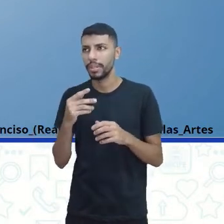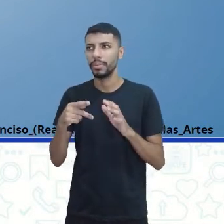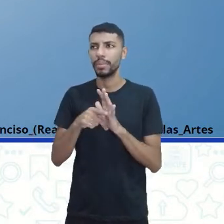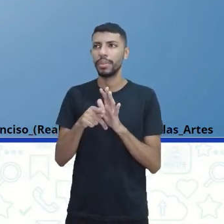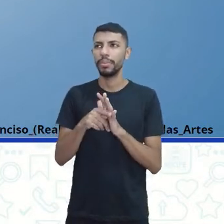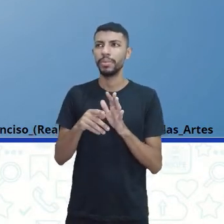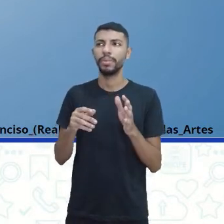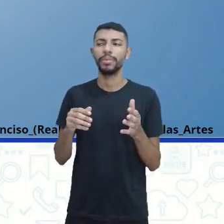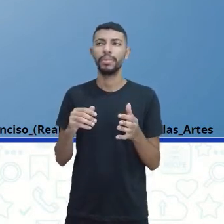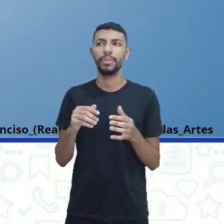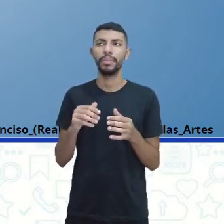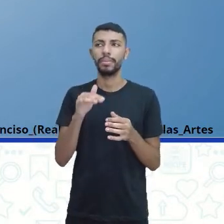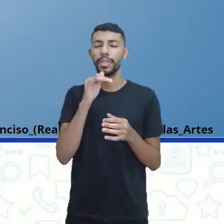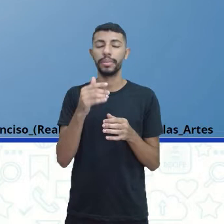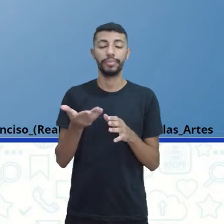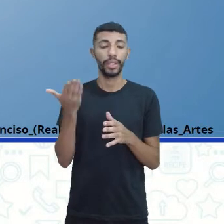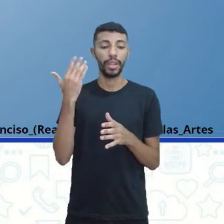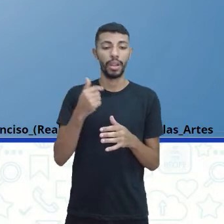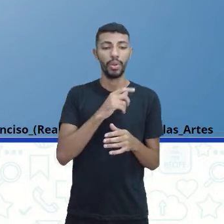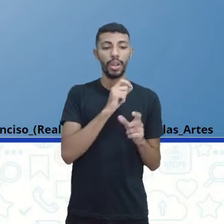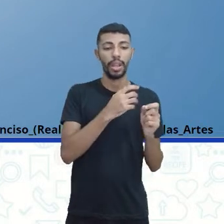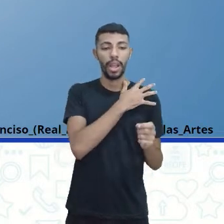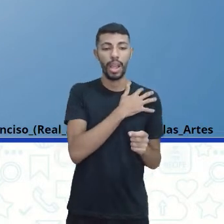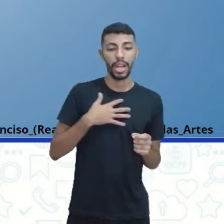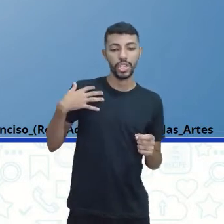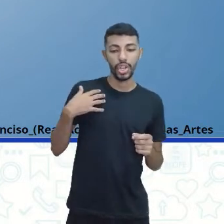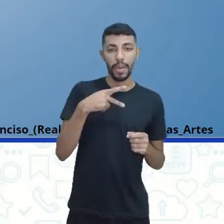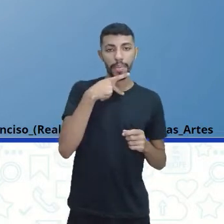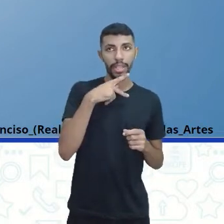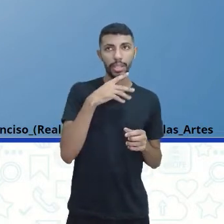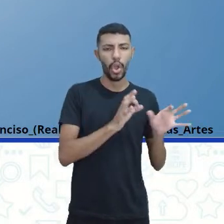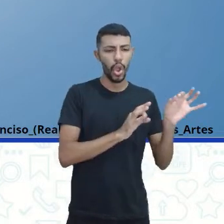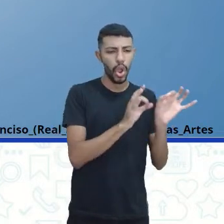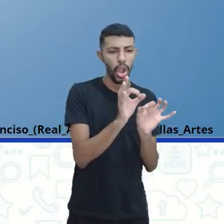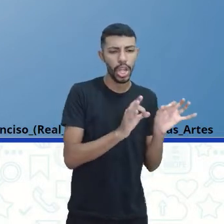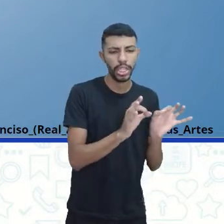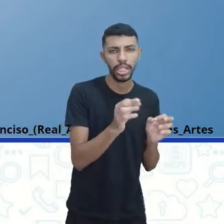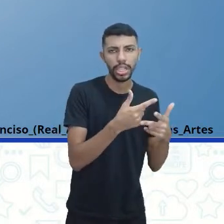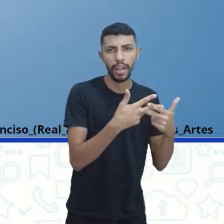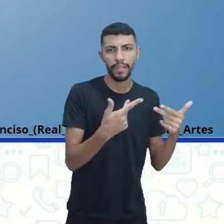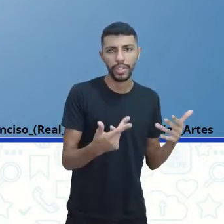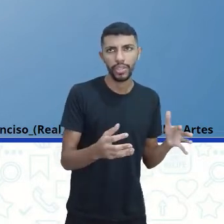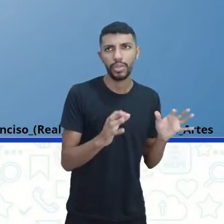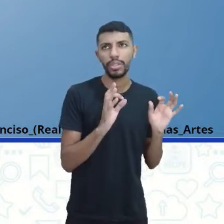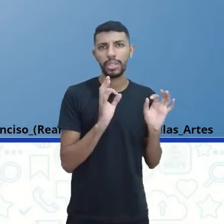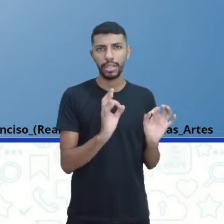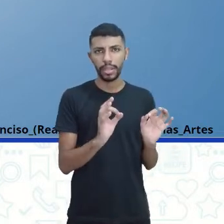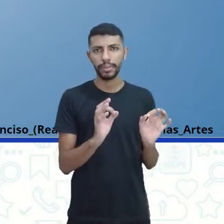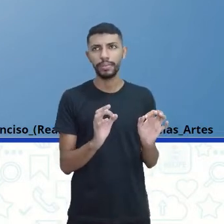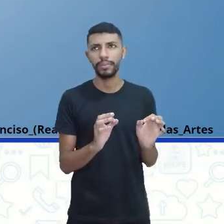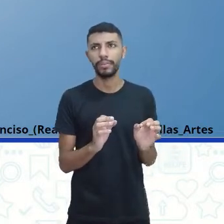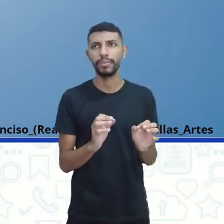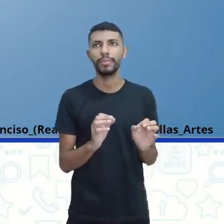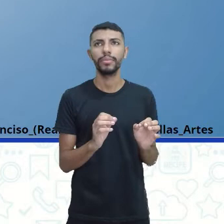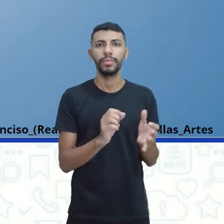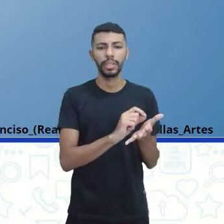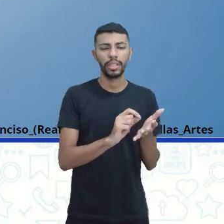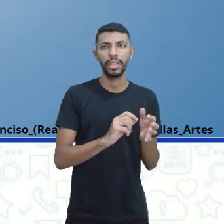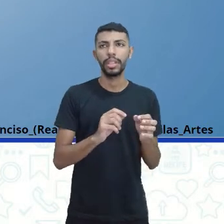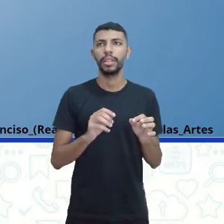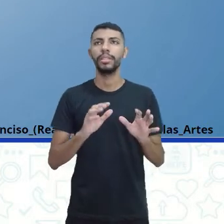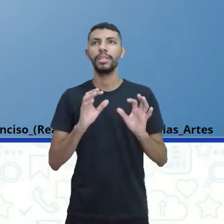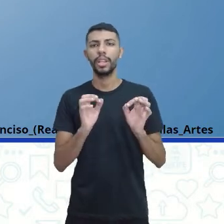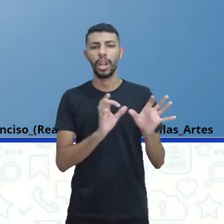Aristóteles, eles organizaram os pensamentos, né? Sócrates não deixou nada escrito. O que a gente conhece de Sócrates é por Platão